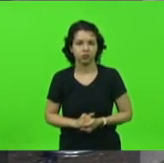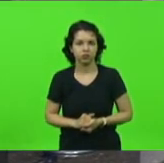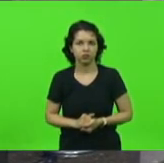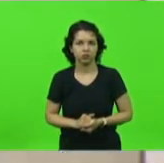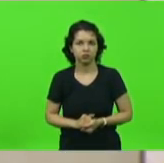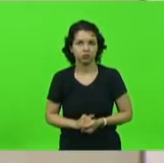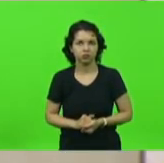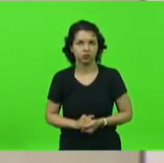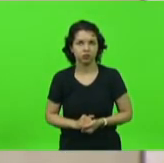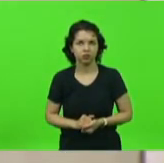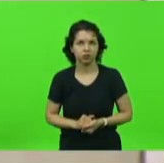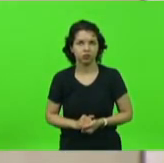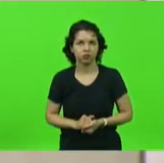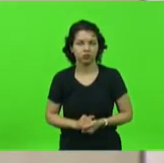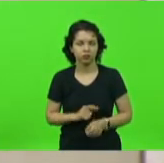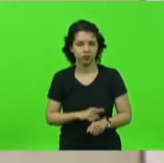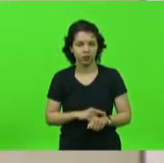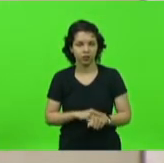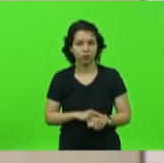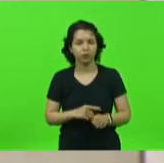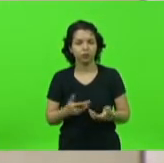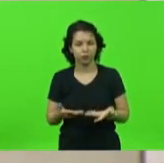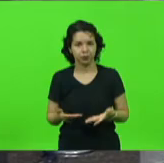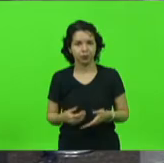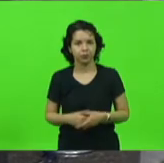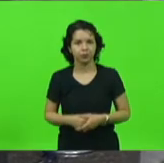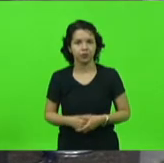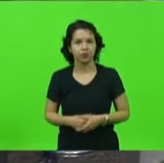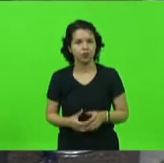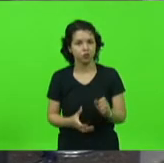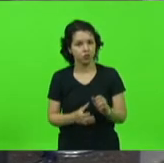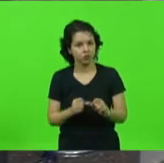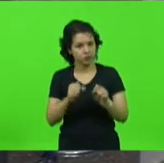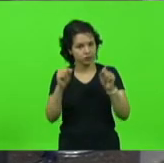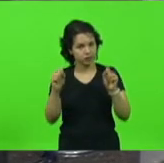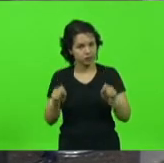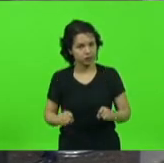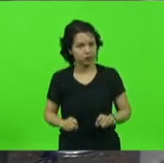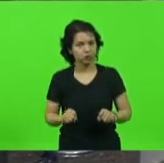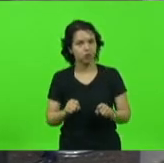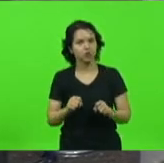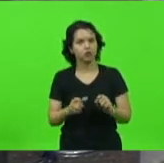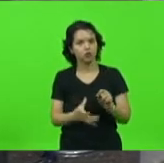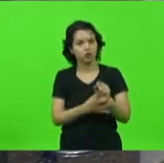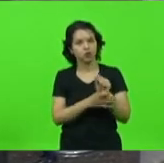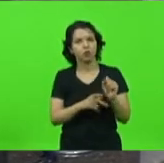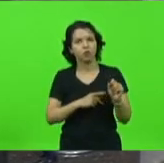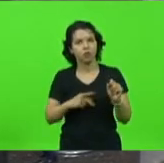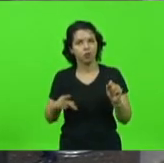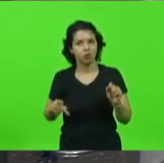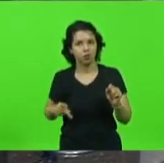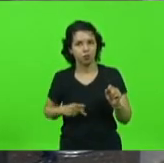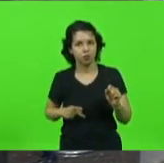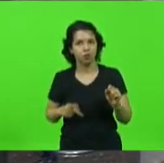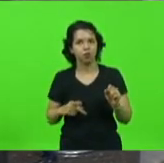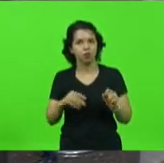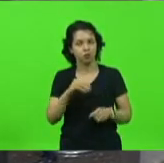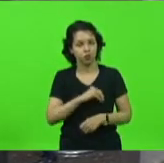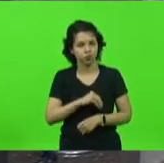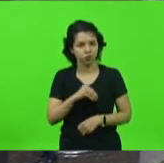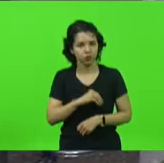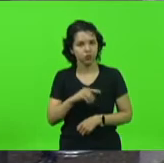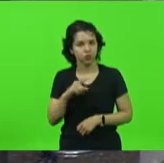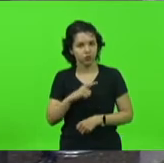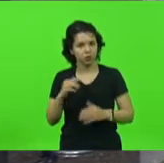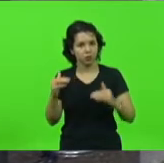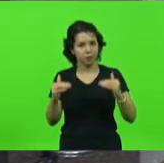Vossa Excelência tem o tempo regimental, deputado. Num sistema de segurança pública, de remuneração, em que há uma certa